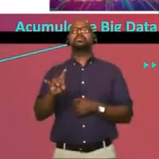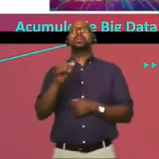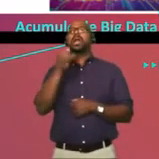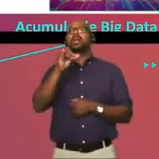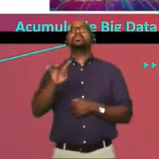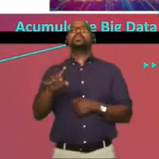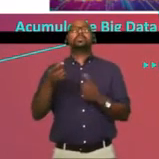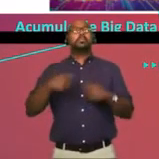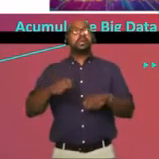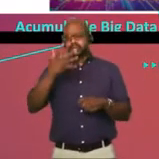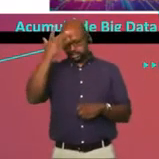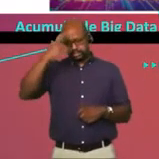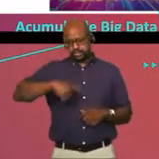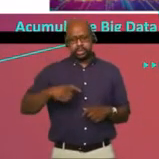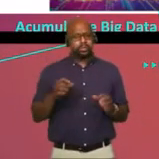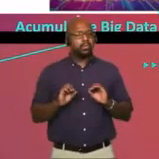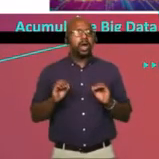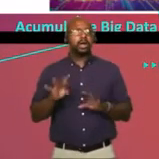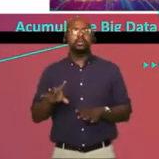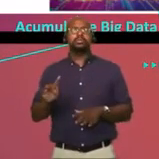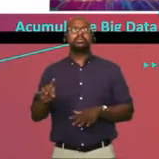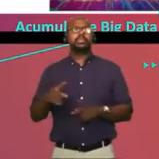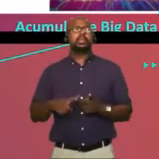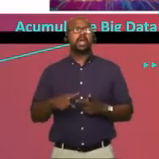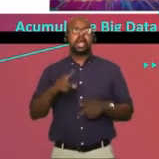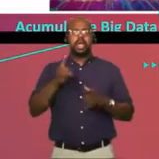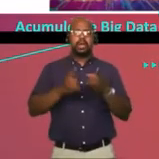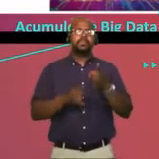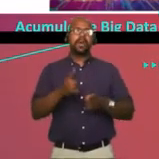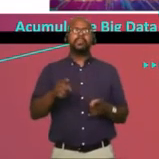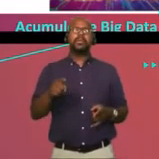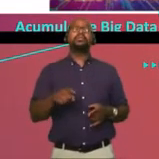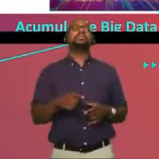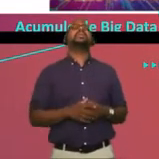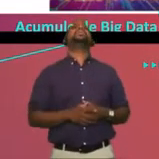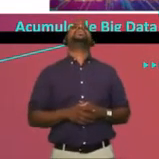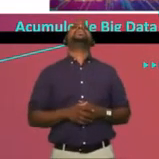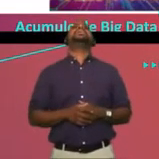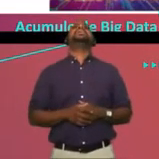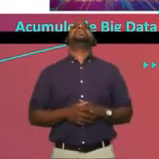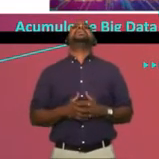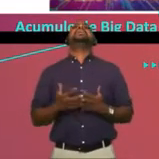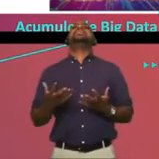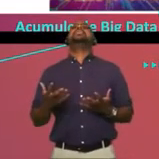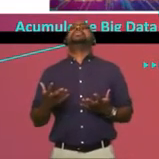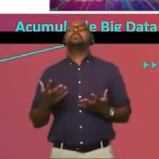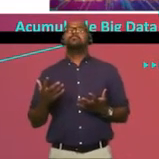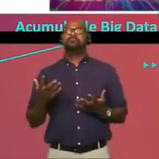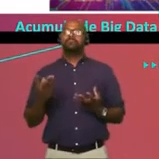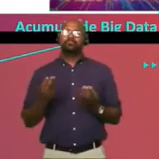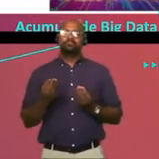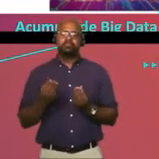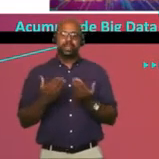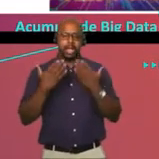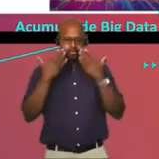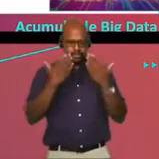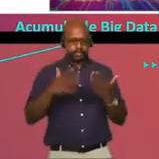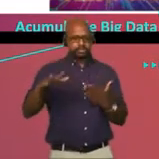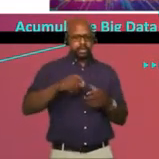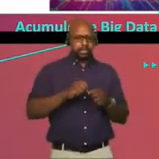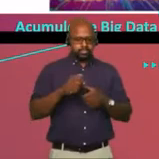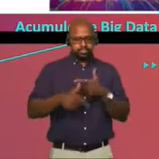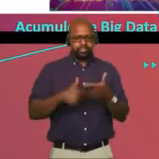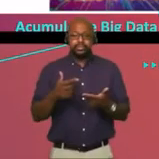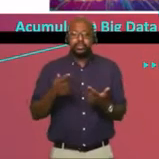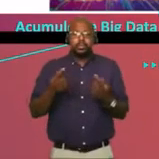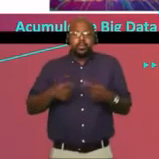que eu preciso do ser humano para fazer isso equipamentos que se colocam diante do seus